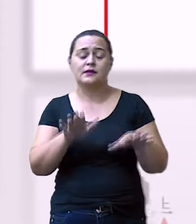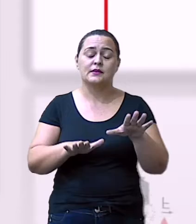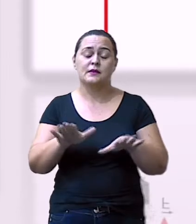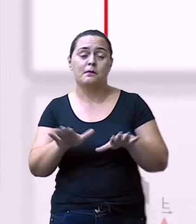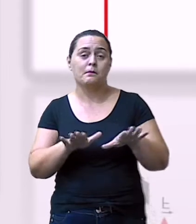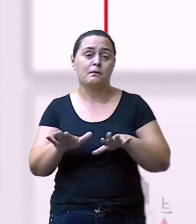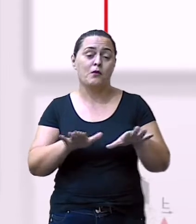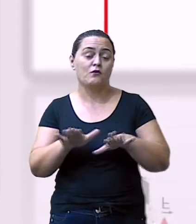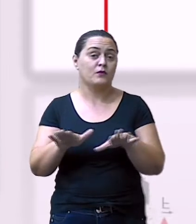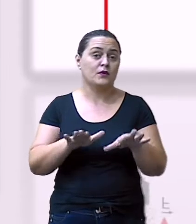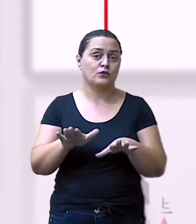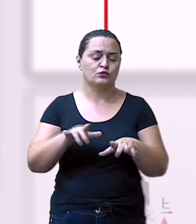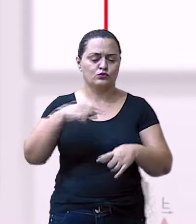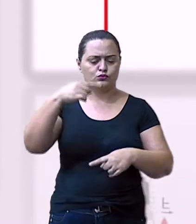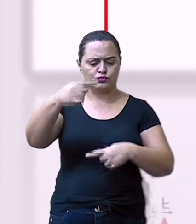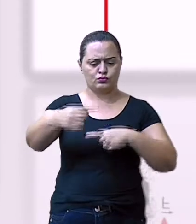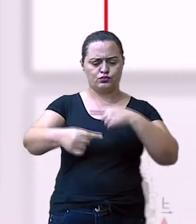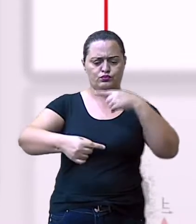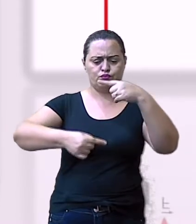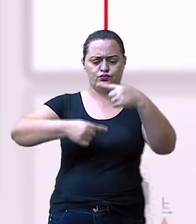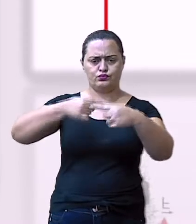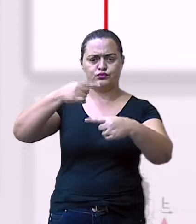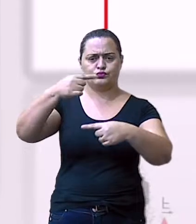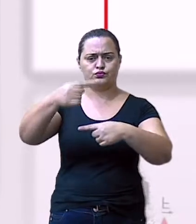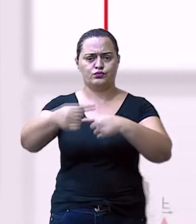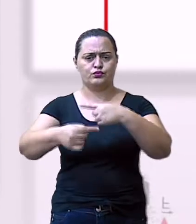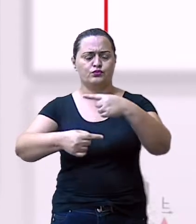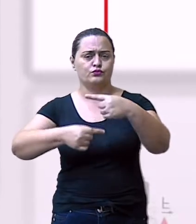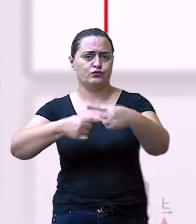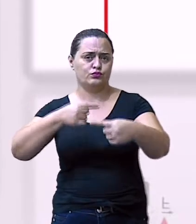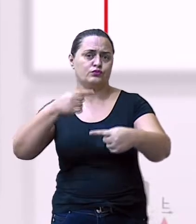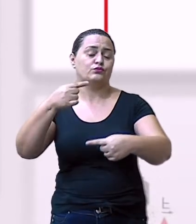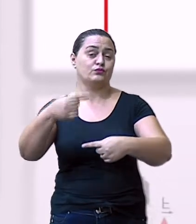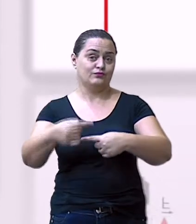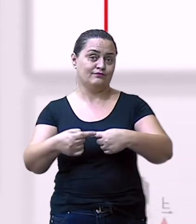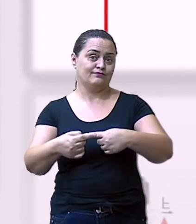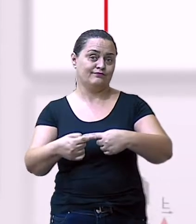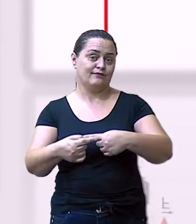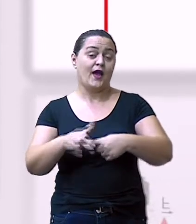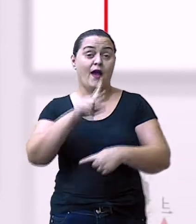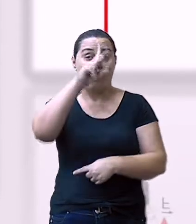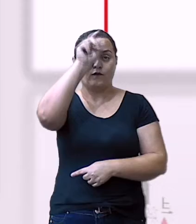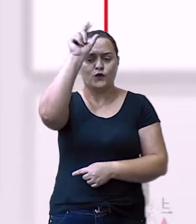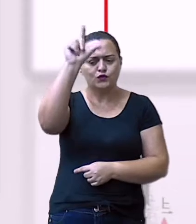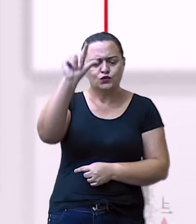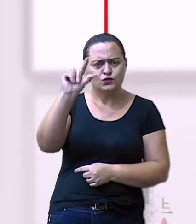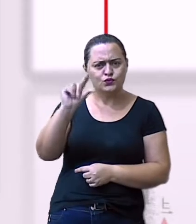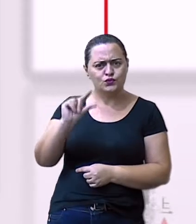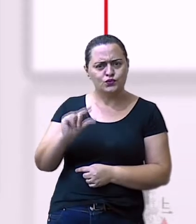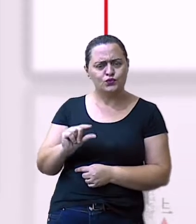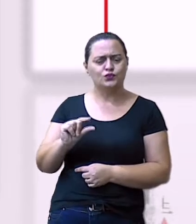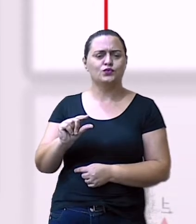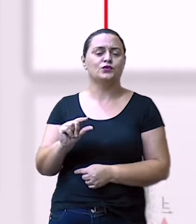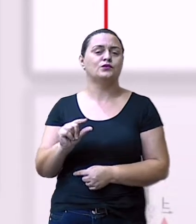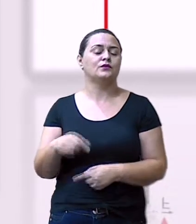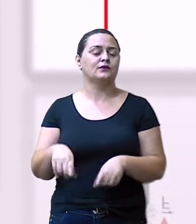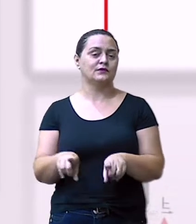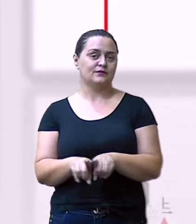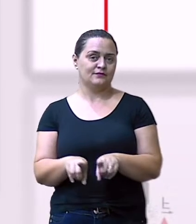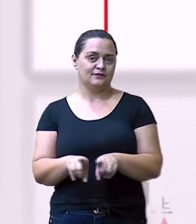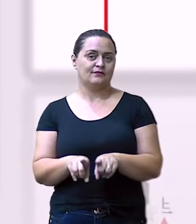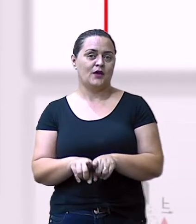o esforço fica menor. Podemos observar também, em alguns casos do uso desta máquina,